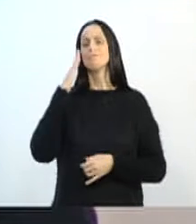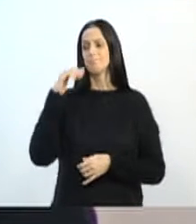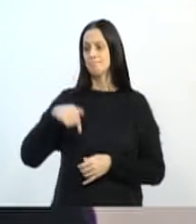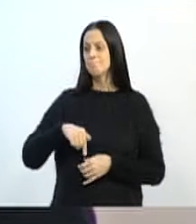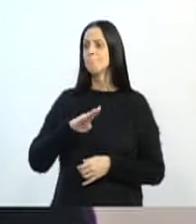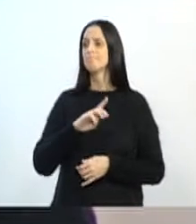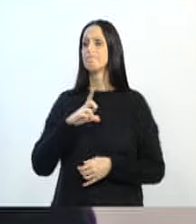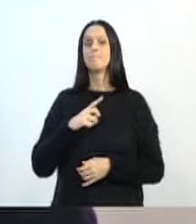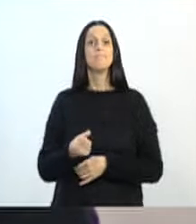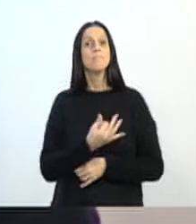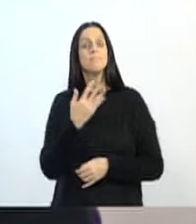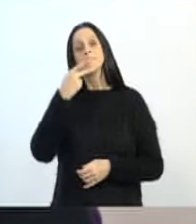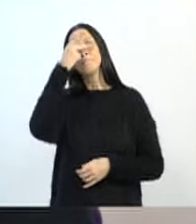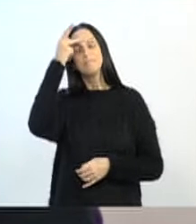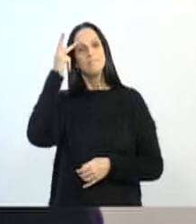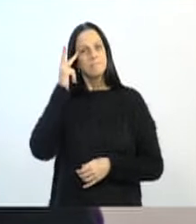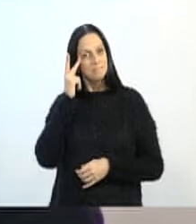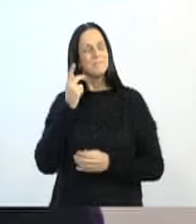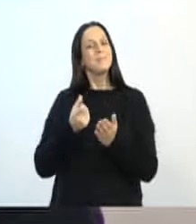Blumenau final de semana,